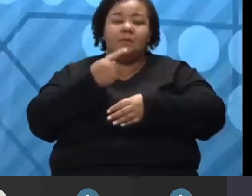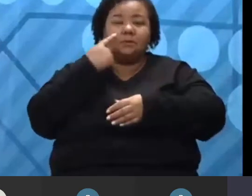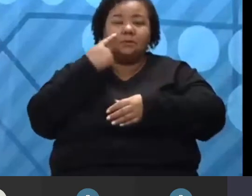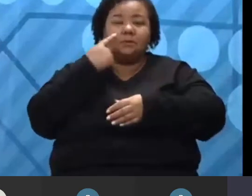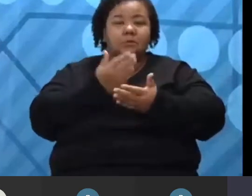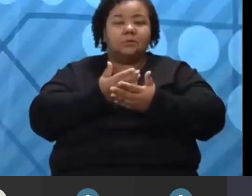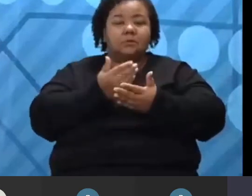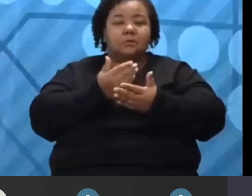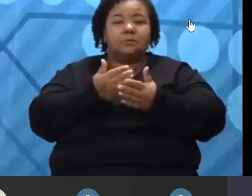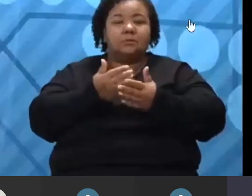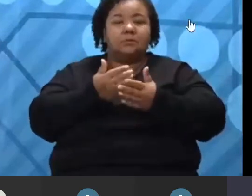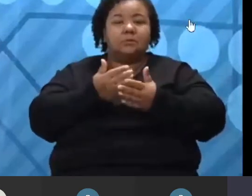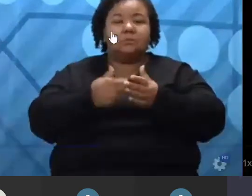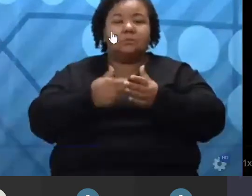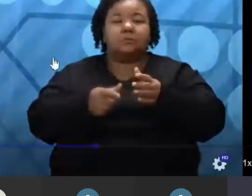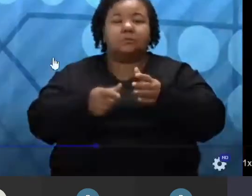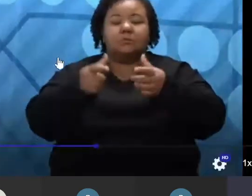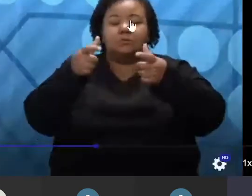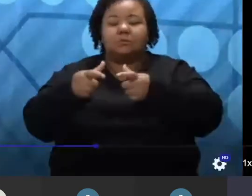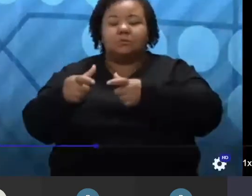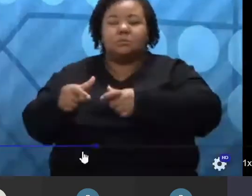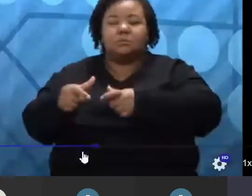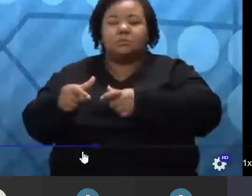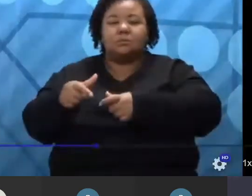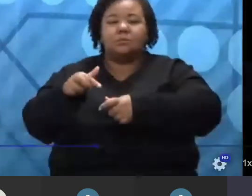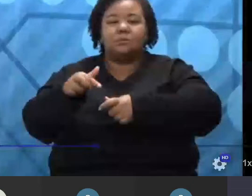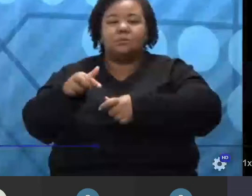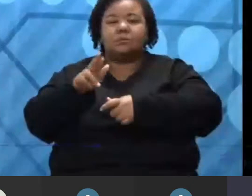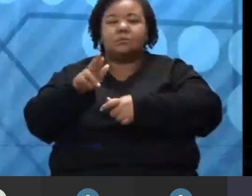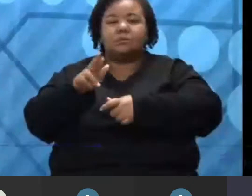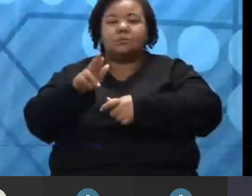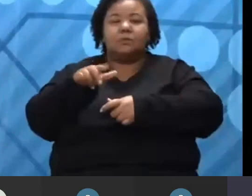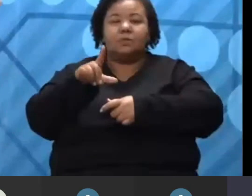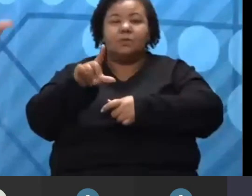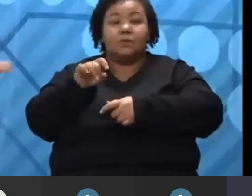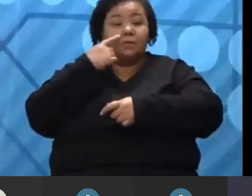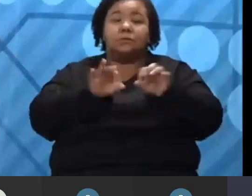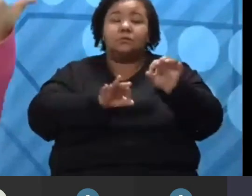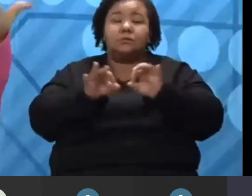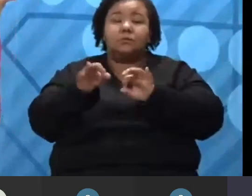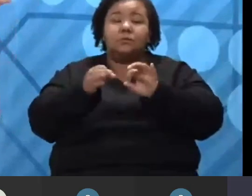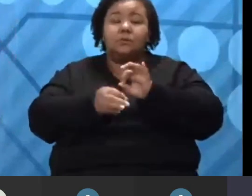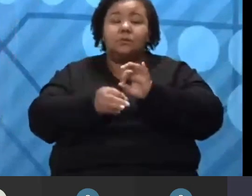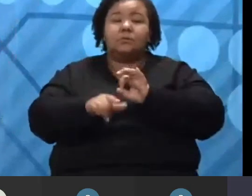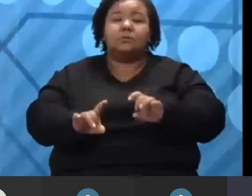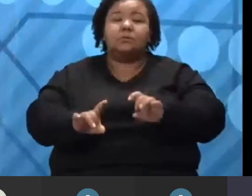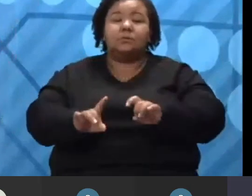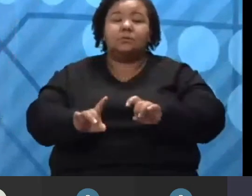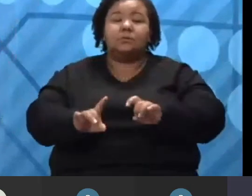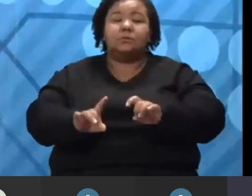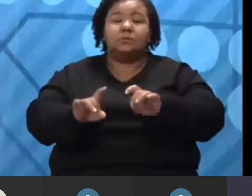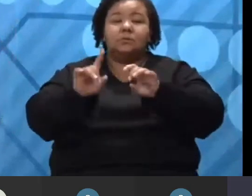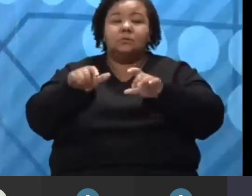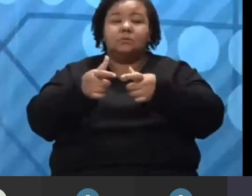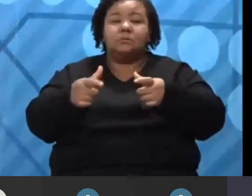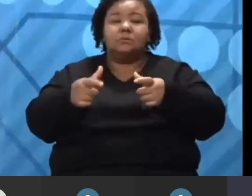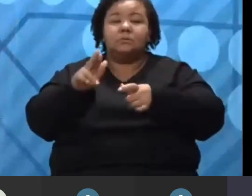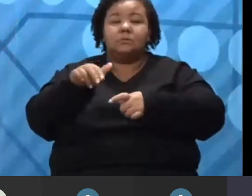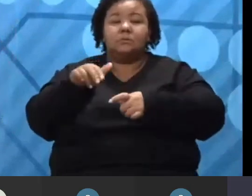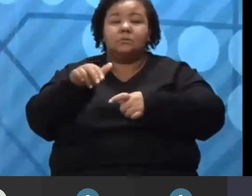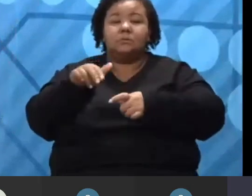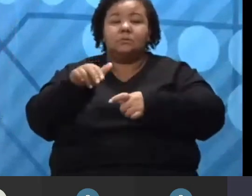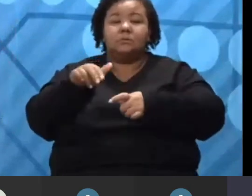nosso estudo na cultura dos fungos. Você viu o preparo do meio de cultura e o meio de cultura é específico para o crescimento do fungo,